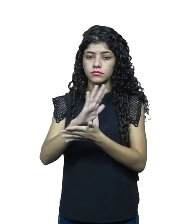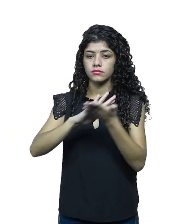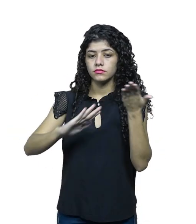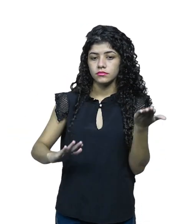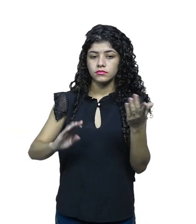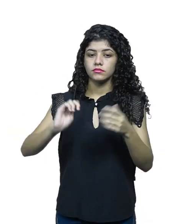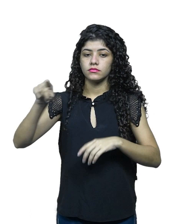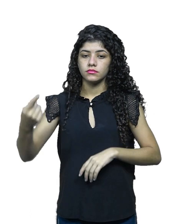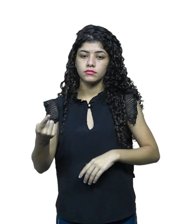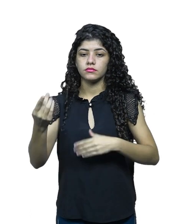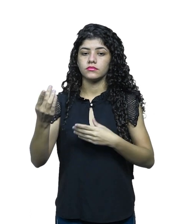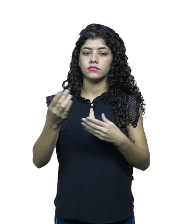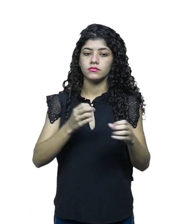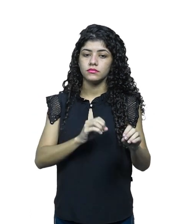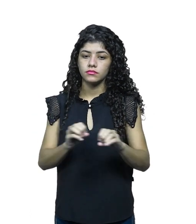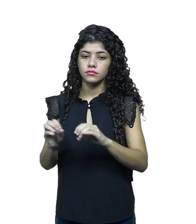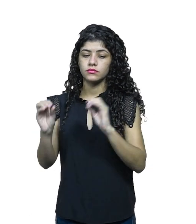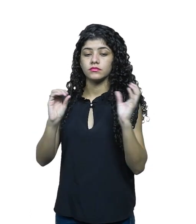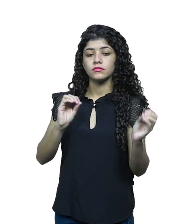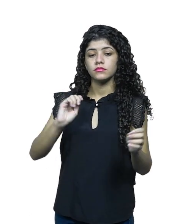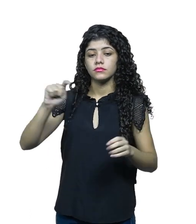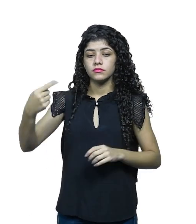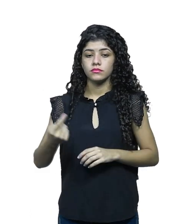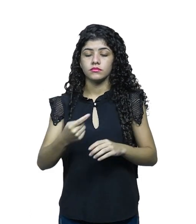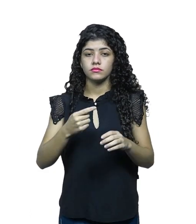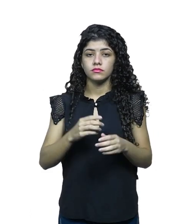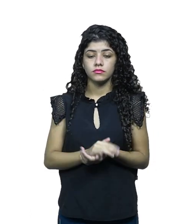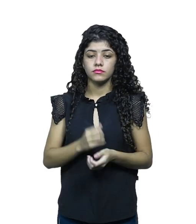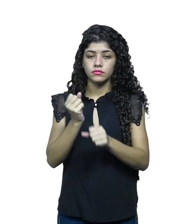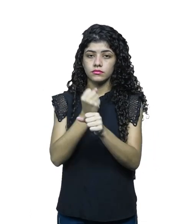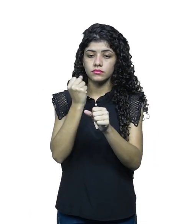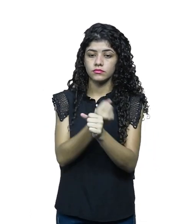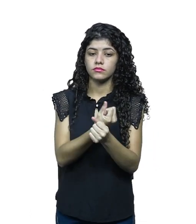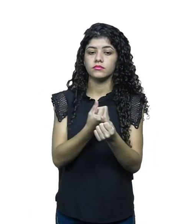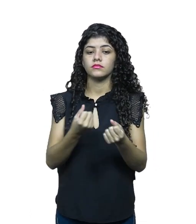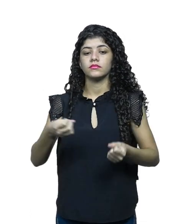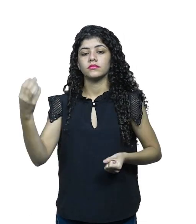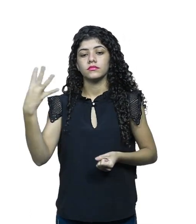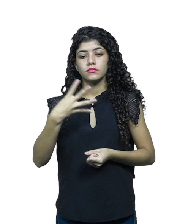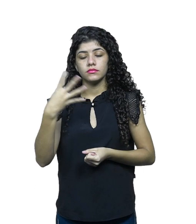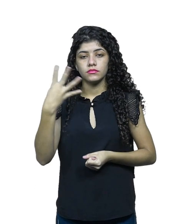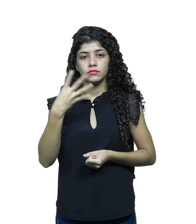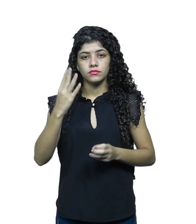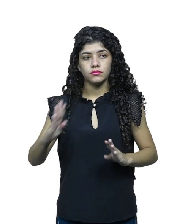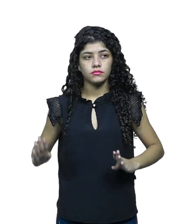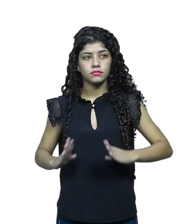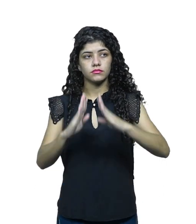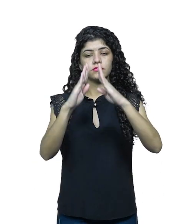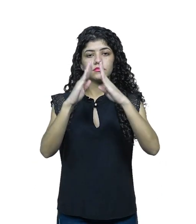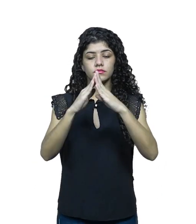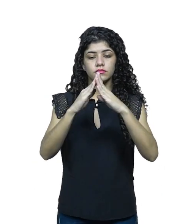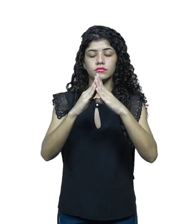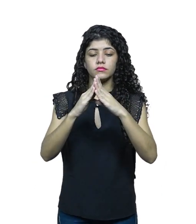servos. Depois, o adeus. 3, a oficina, construindo o projétil. 4, a fábrica, chaminés, o